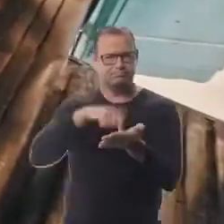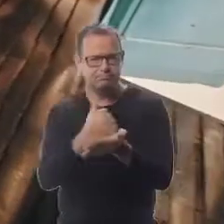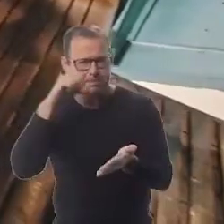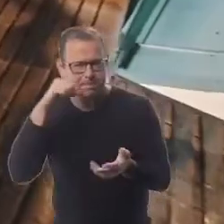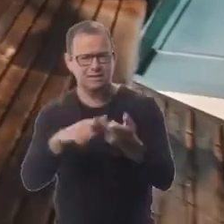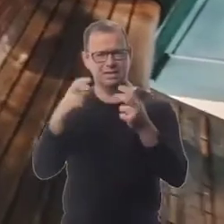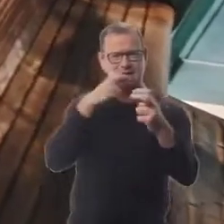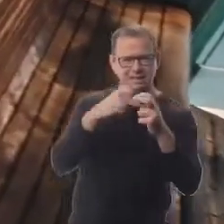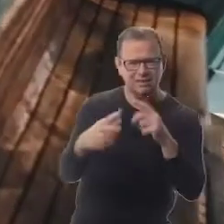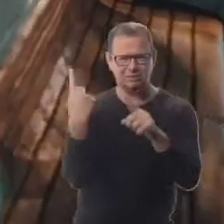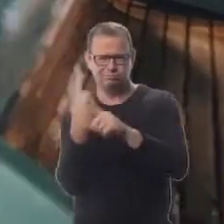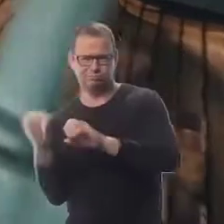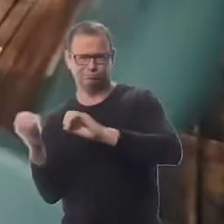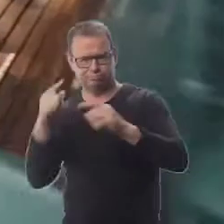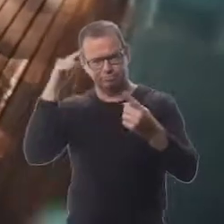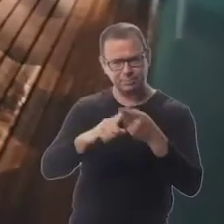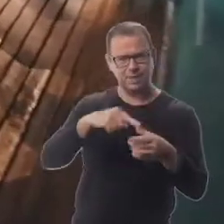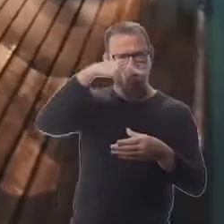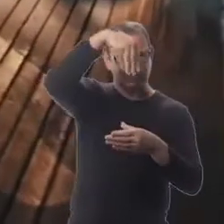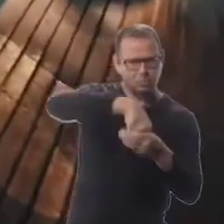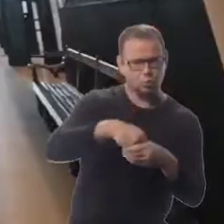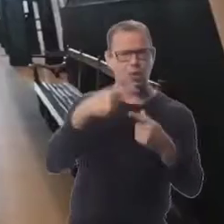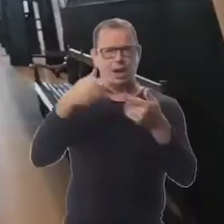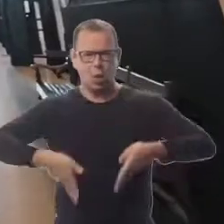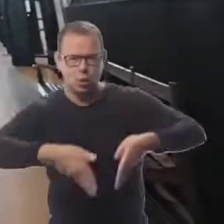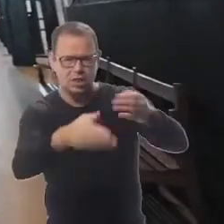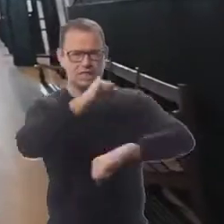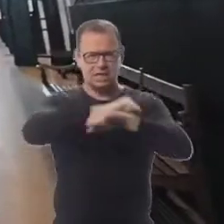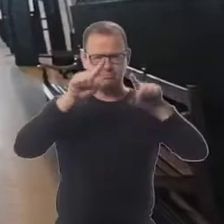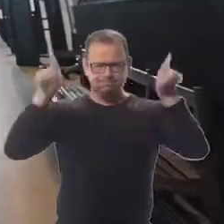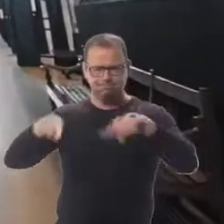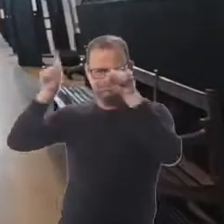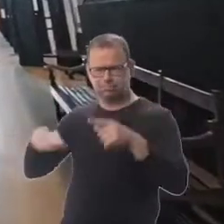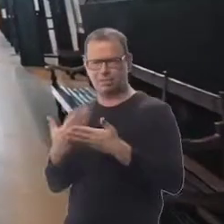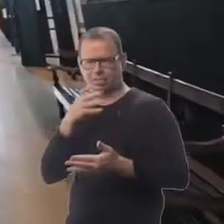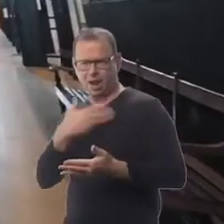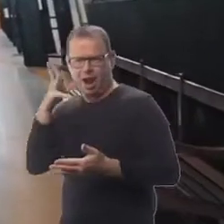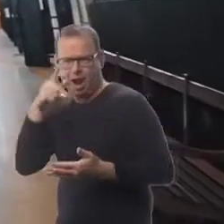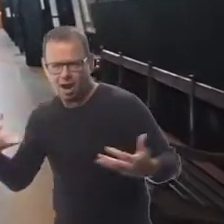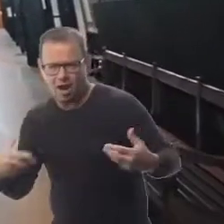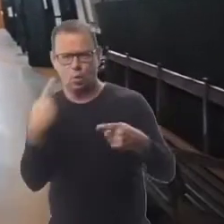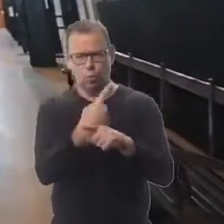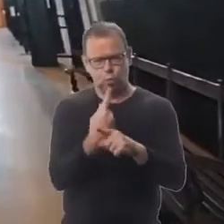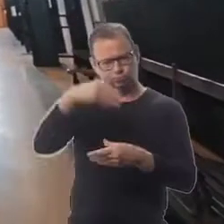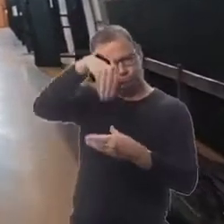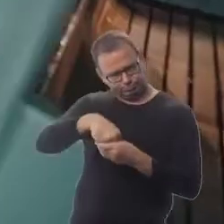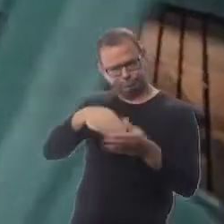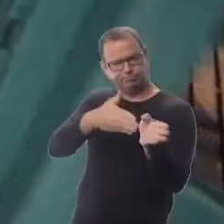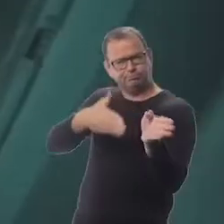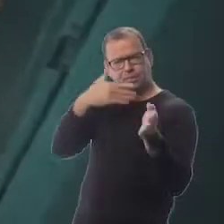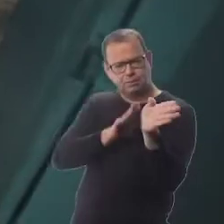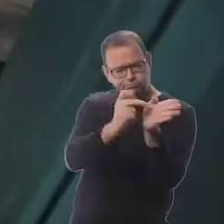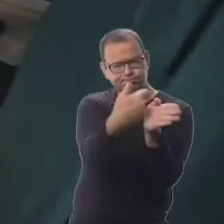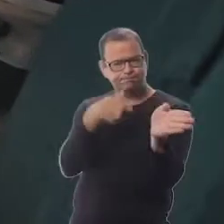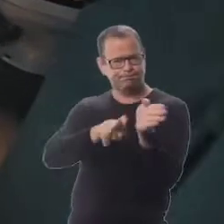de madeira, WC ao meio da carruagem, corredor lateral com janelas, aquecimento e intercirculação entre carruagens. No